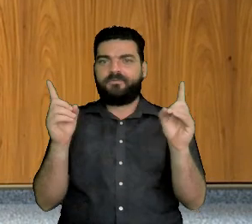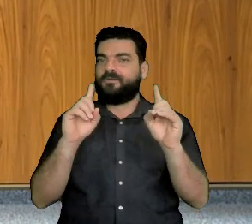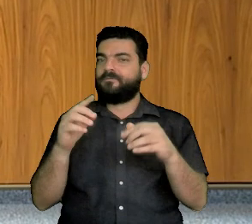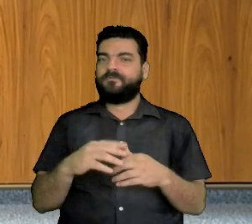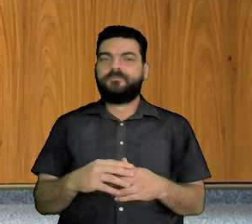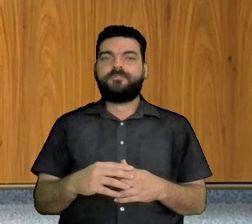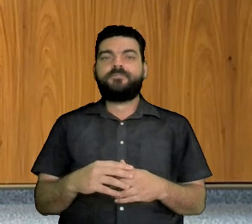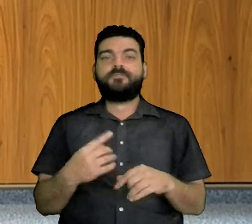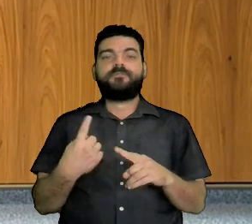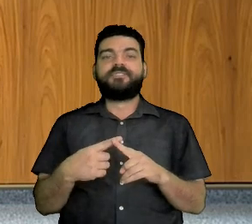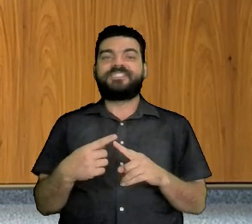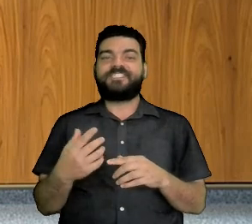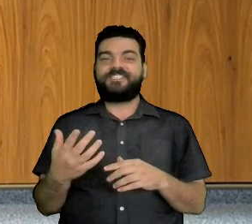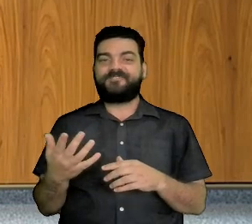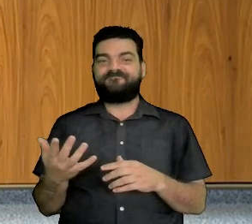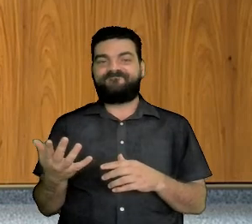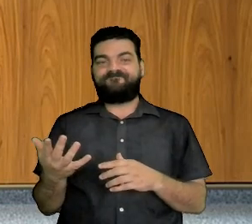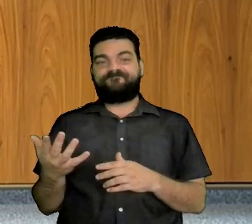Não é,